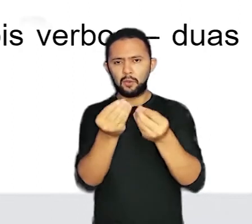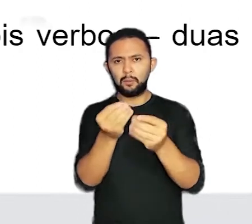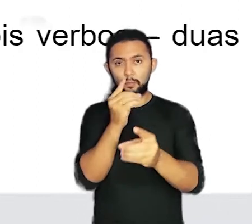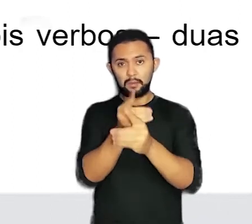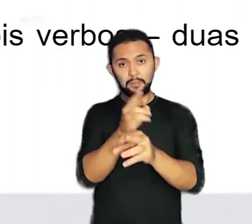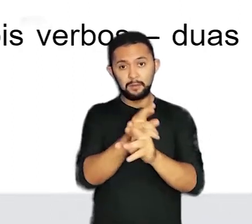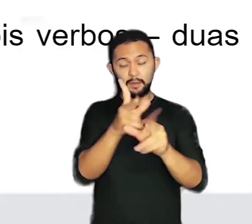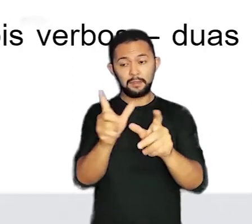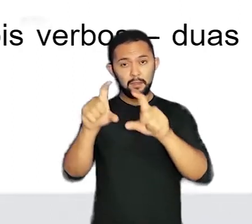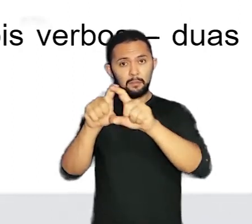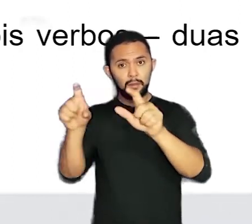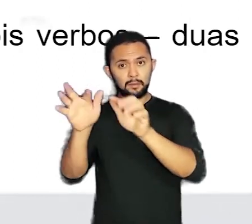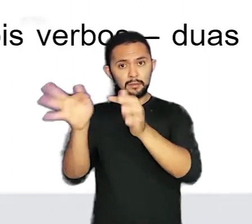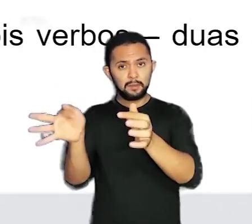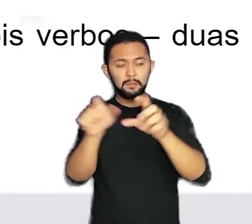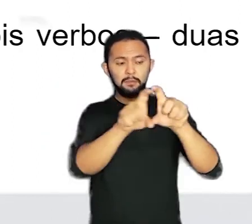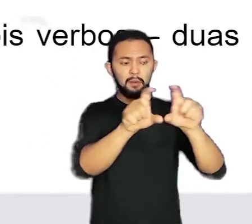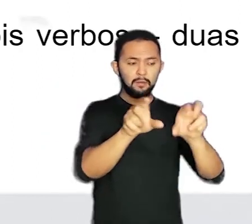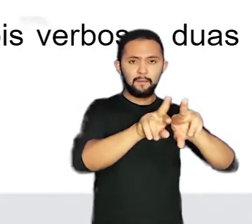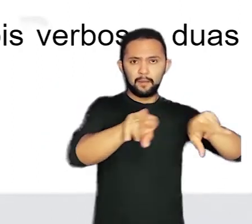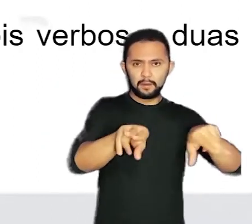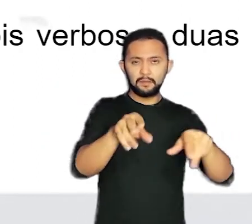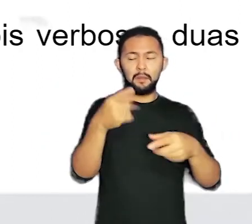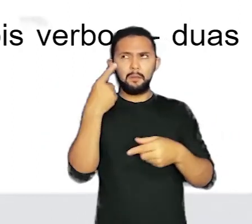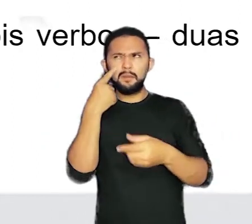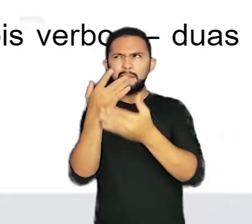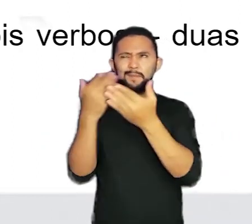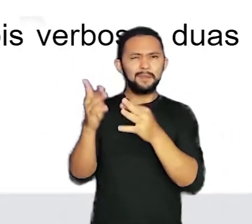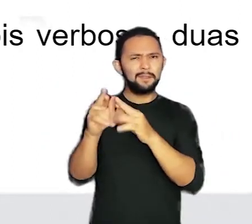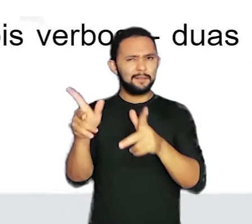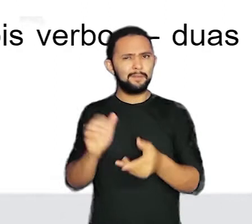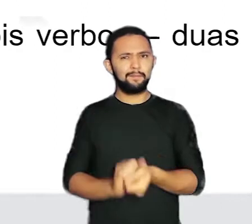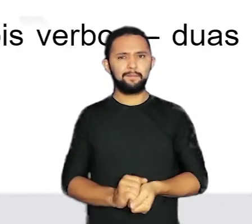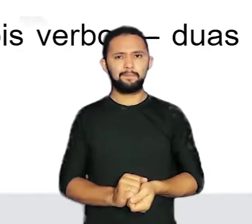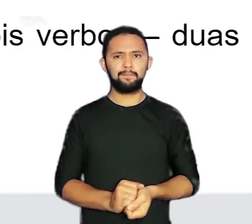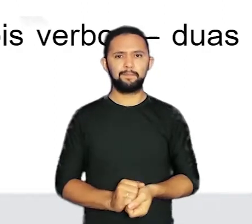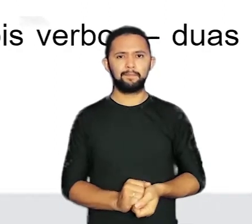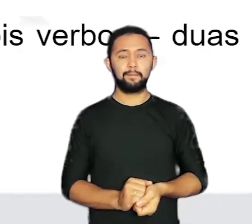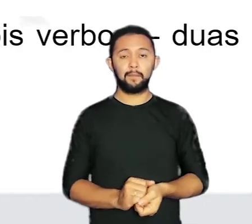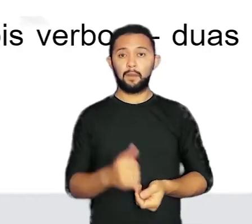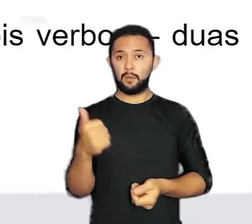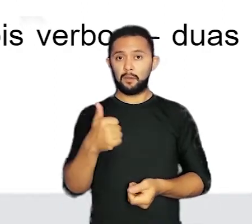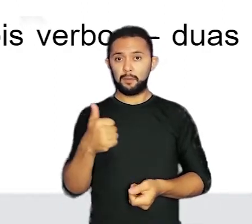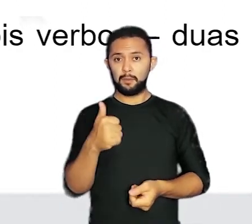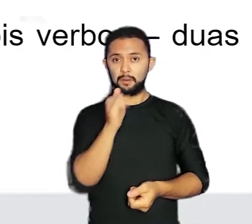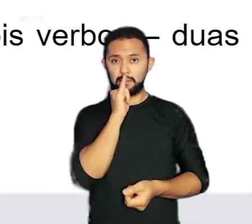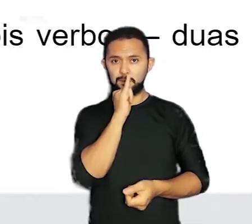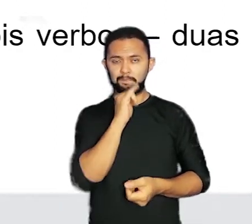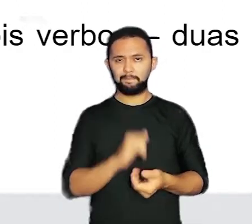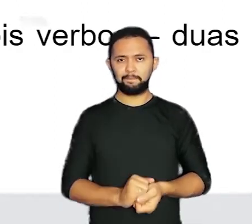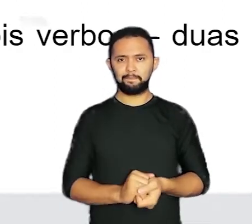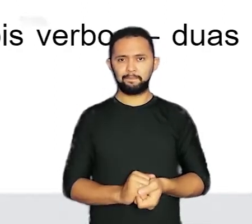entre eles. Vamos ver aqui as diferenças que existem entre o período simples e o período composto. Aí no nosso primeiro exemplo temos o